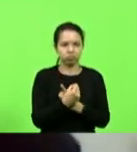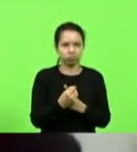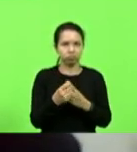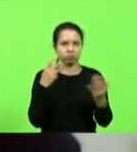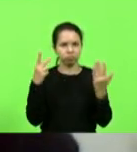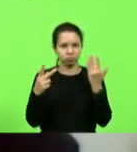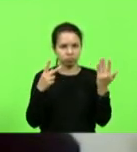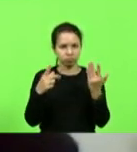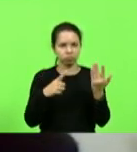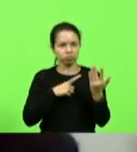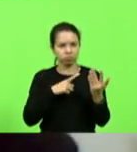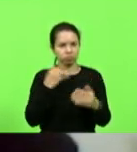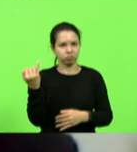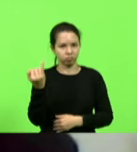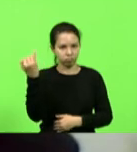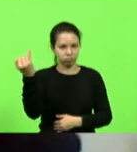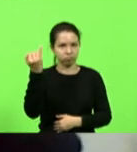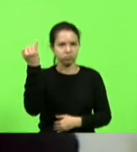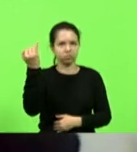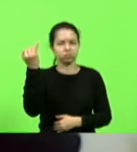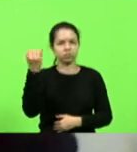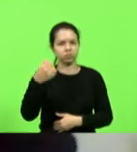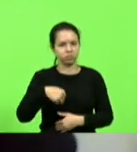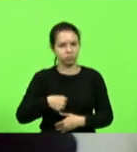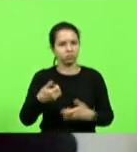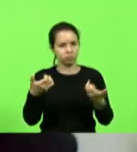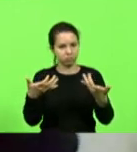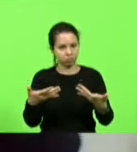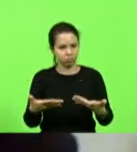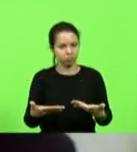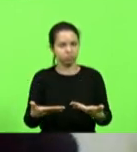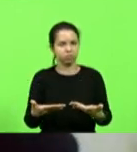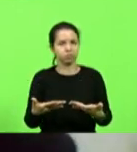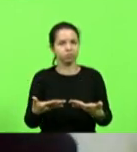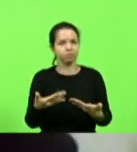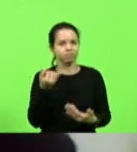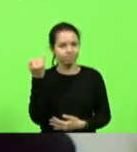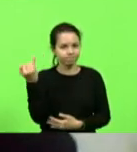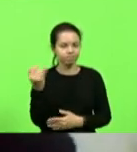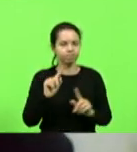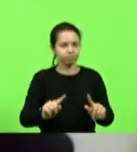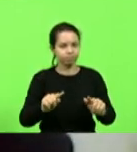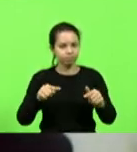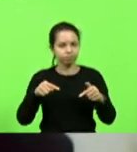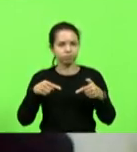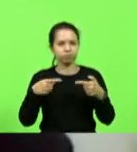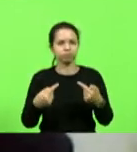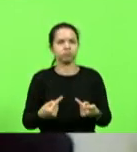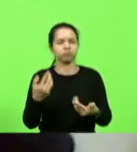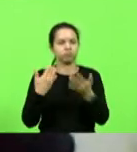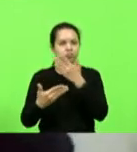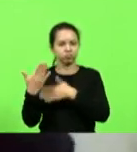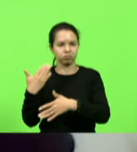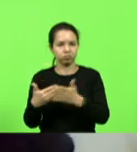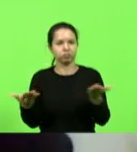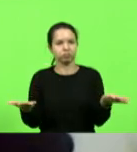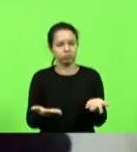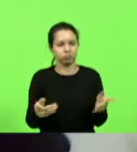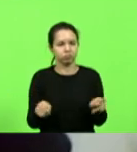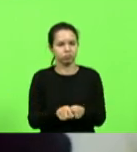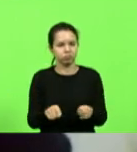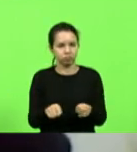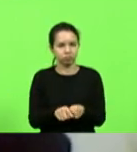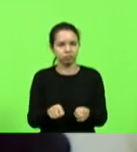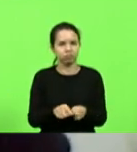eu quero me reportar isso, ao desafio que era na minha época, e eu imagino que agora é